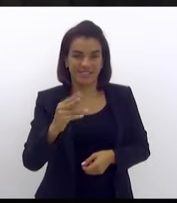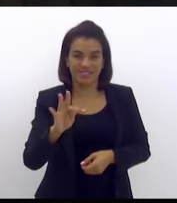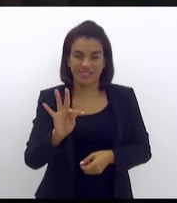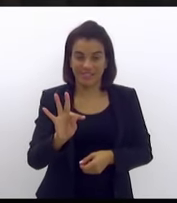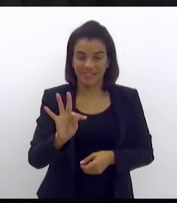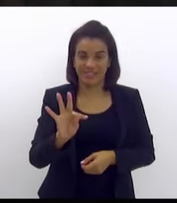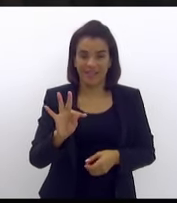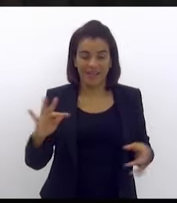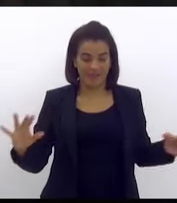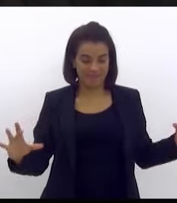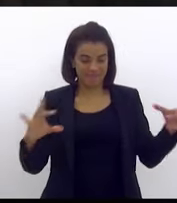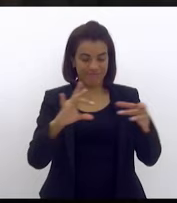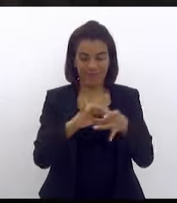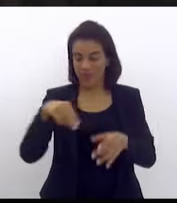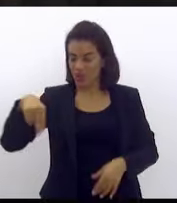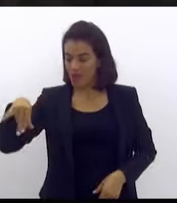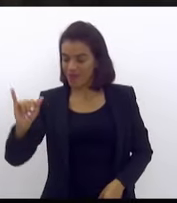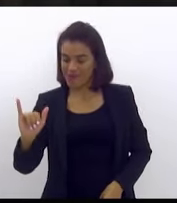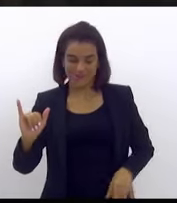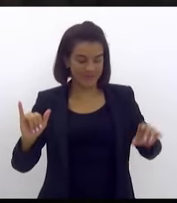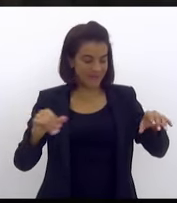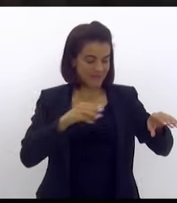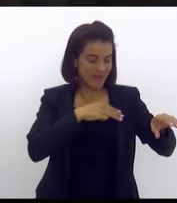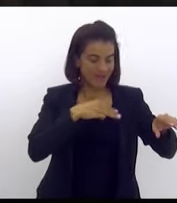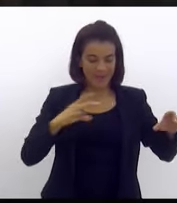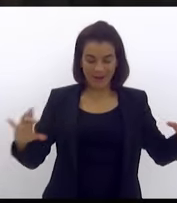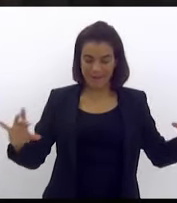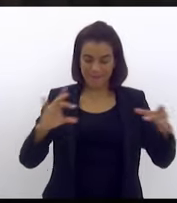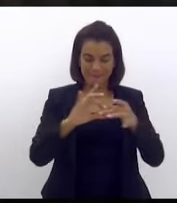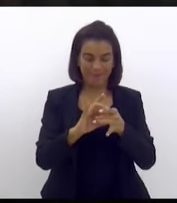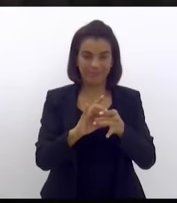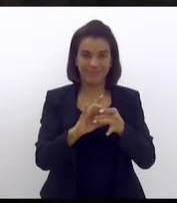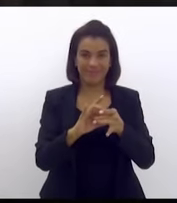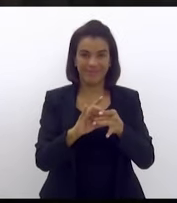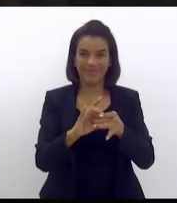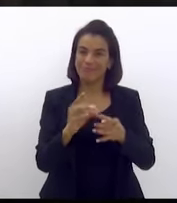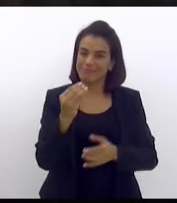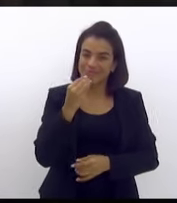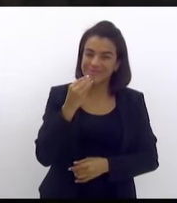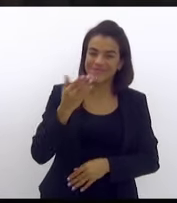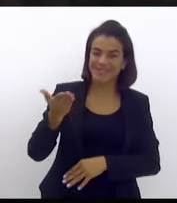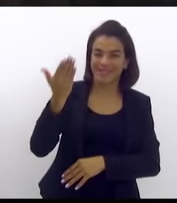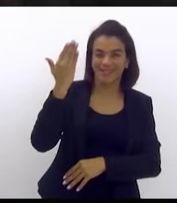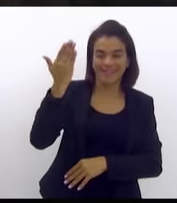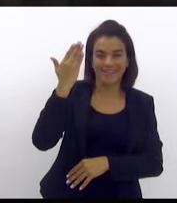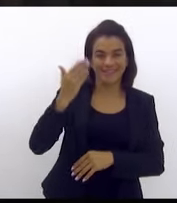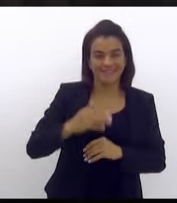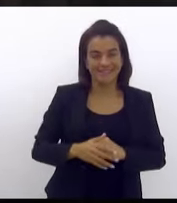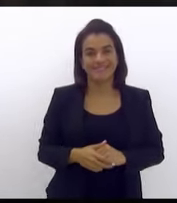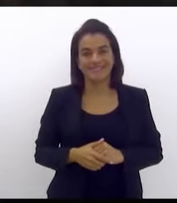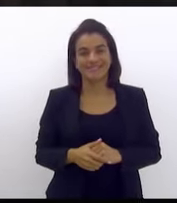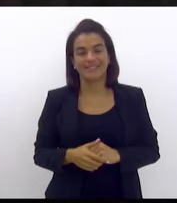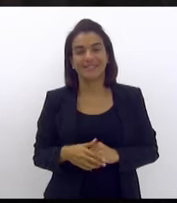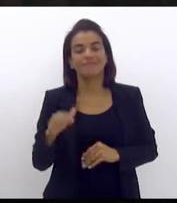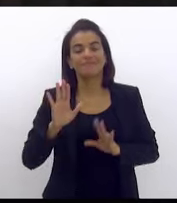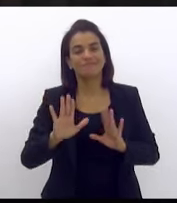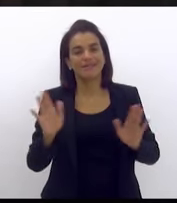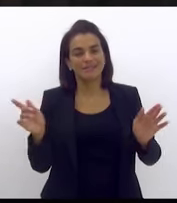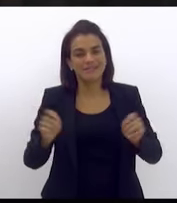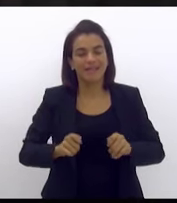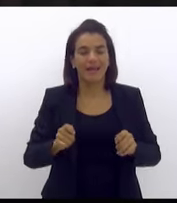ao centro de Madureira. Né? Não estou dando exemplo porque o senhor está presidindo de Madureira, mas a gente pode